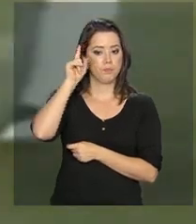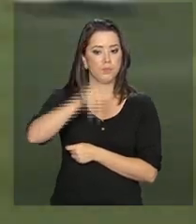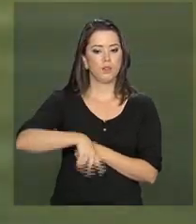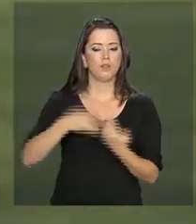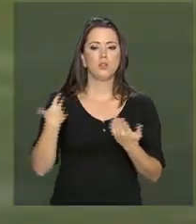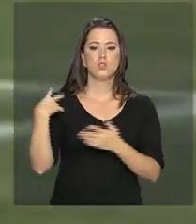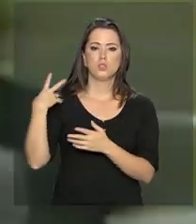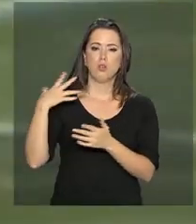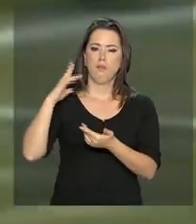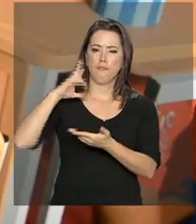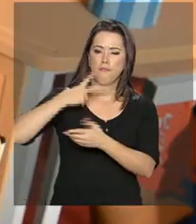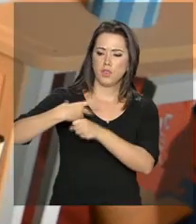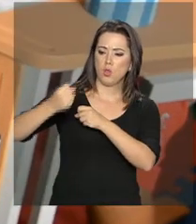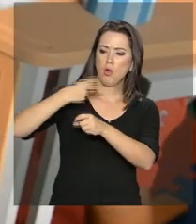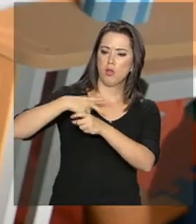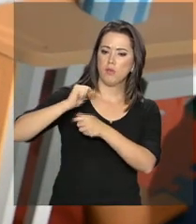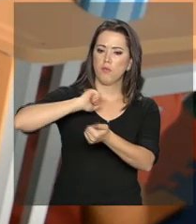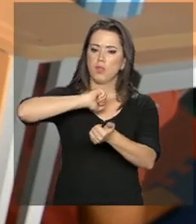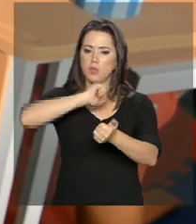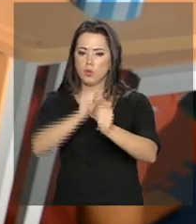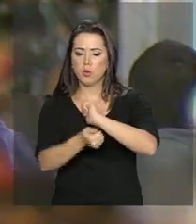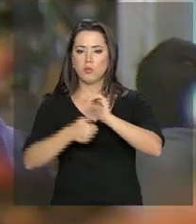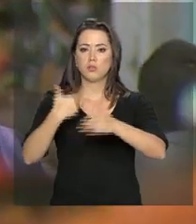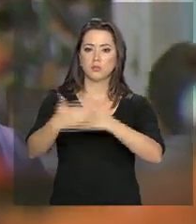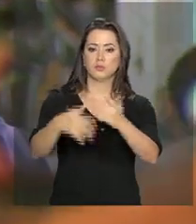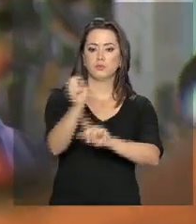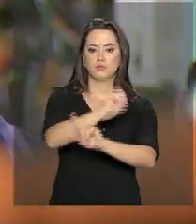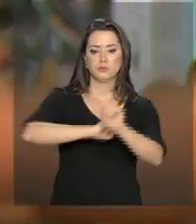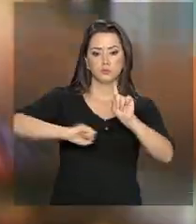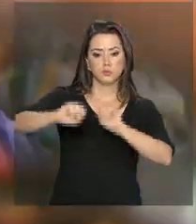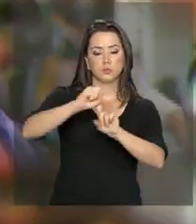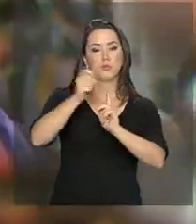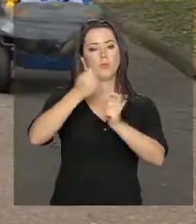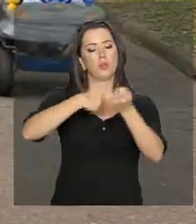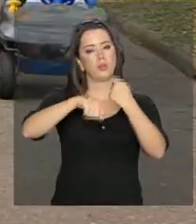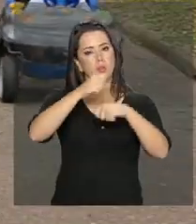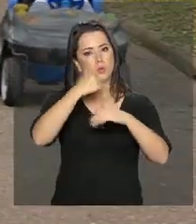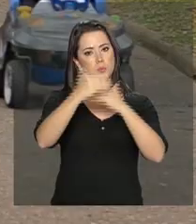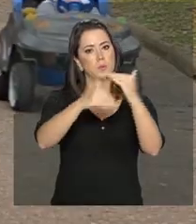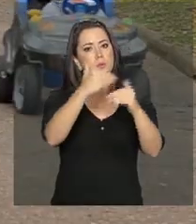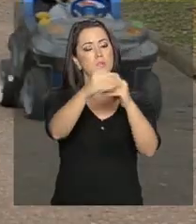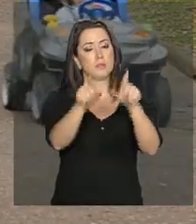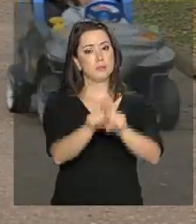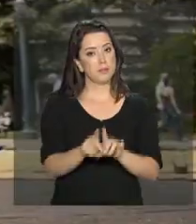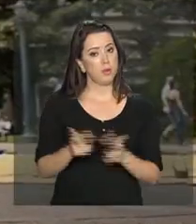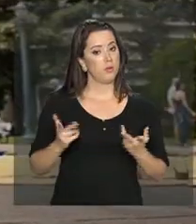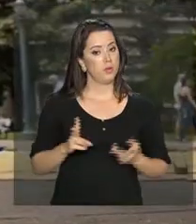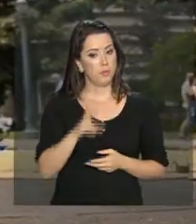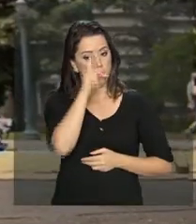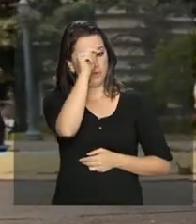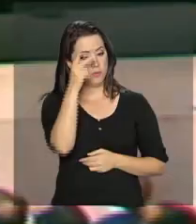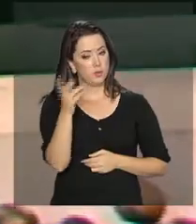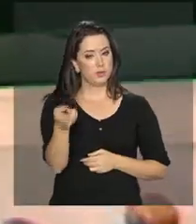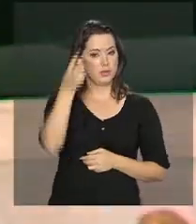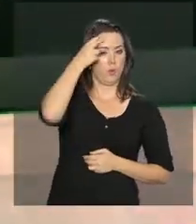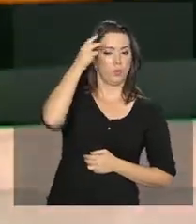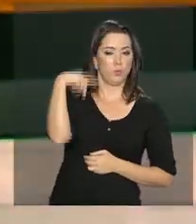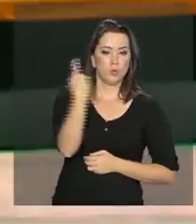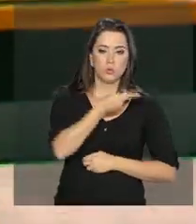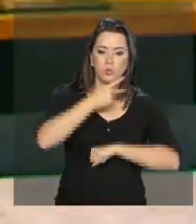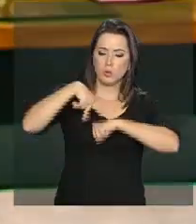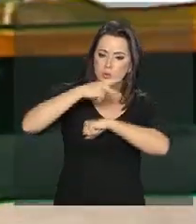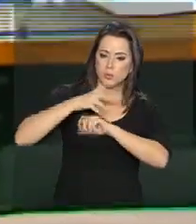de vitórias esportivas avanços sociais crescimento econômico fortalecimento da identidade cultural e